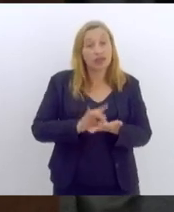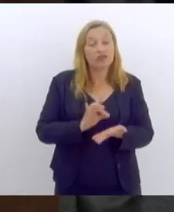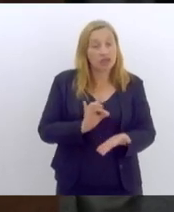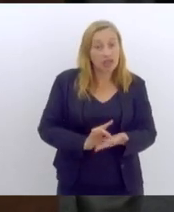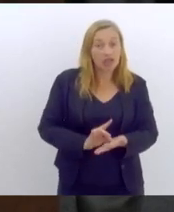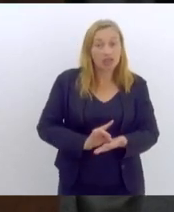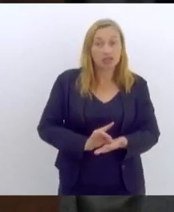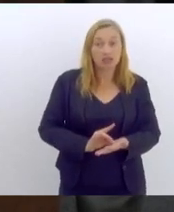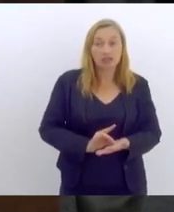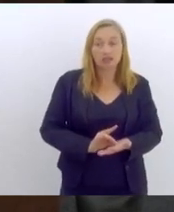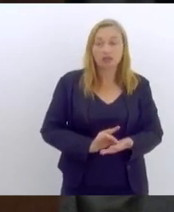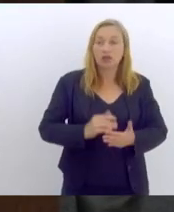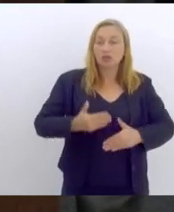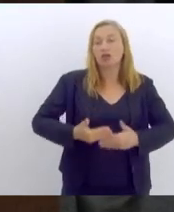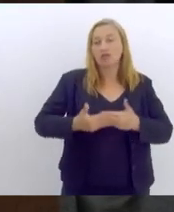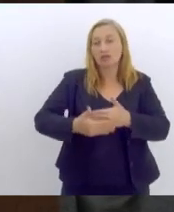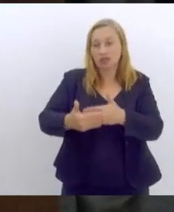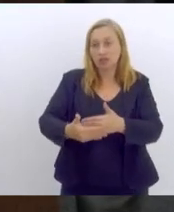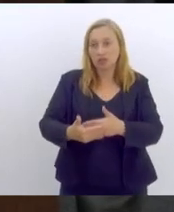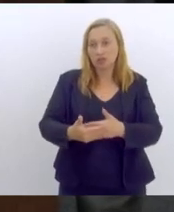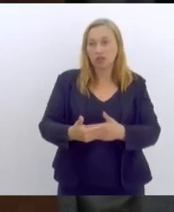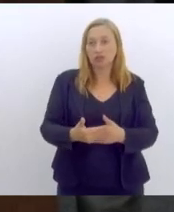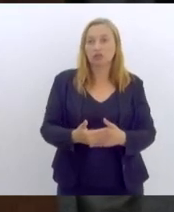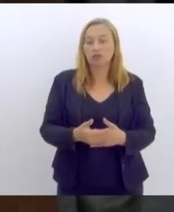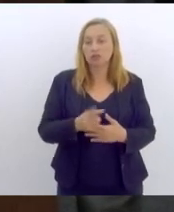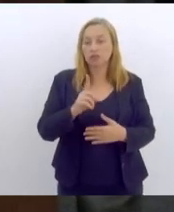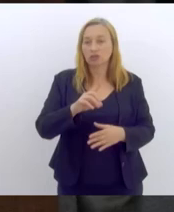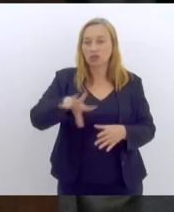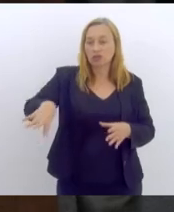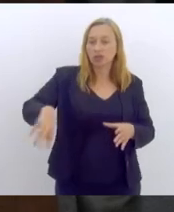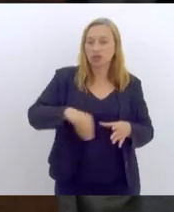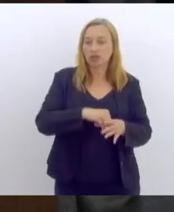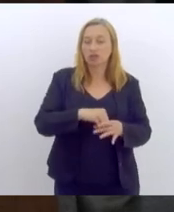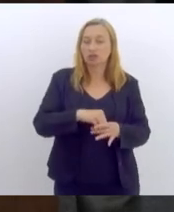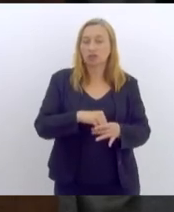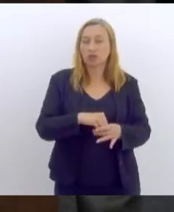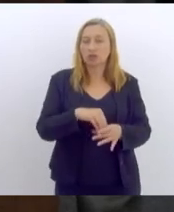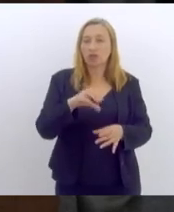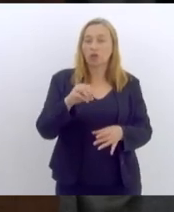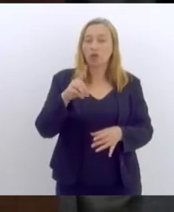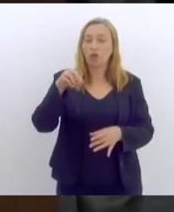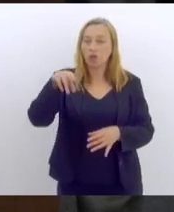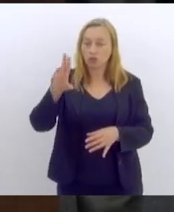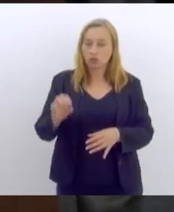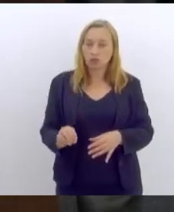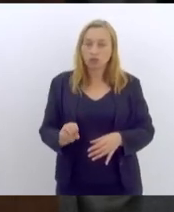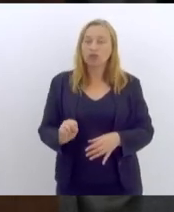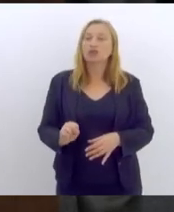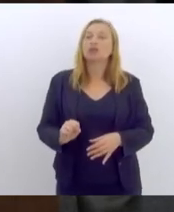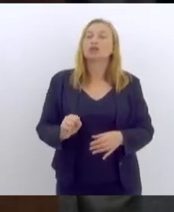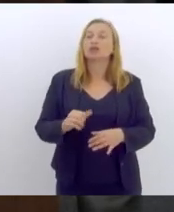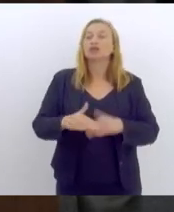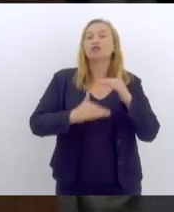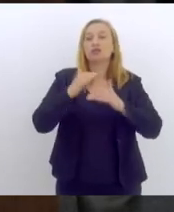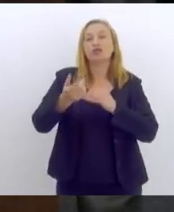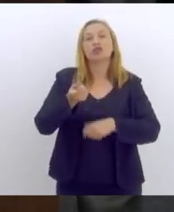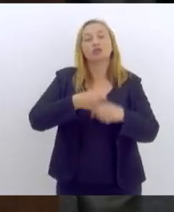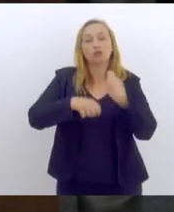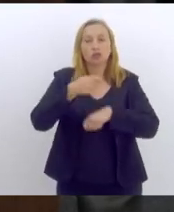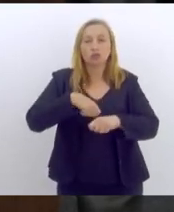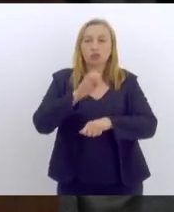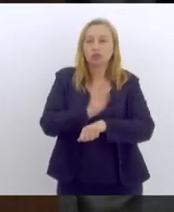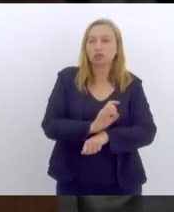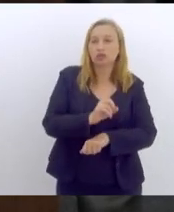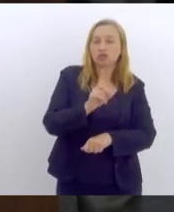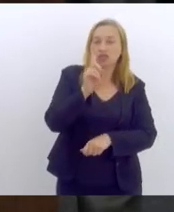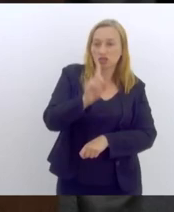de um grande avanço, não está sendo colocado nenhum ônus ao desenvolvimento econômico do Estado, vez que esse